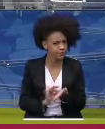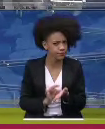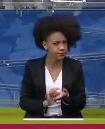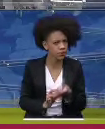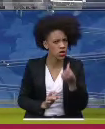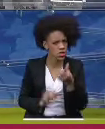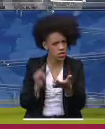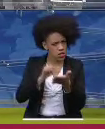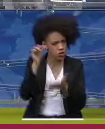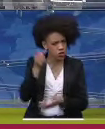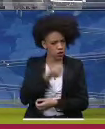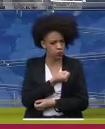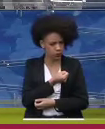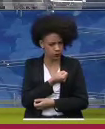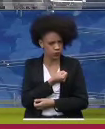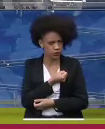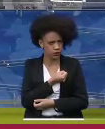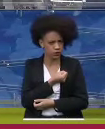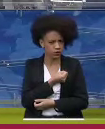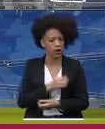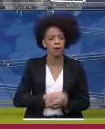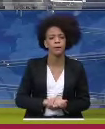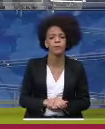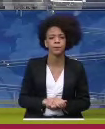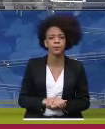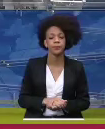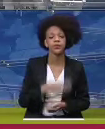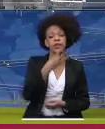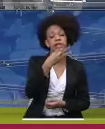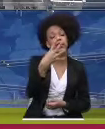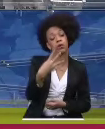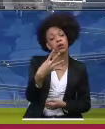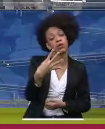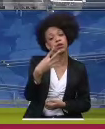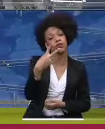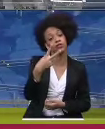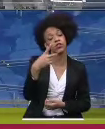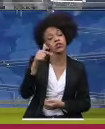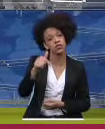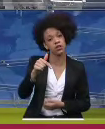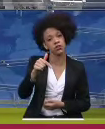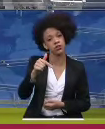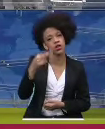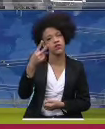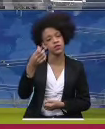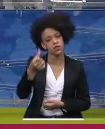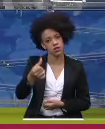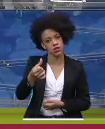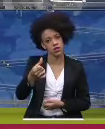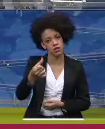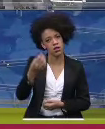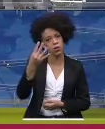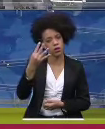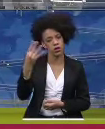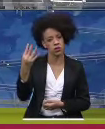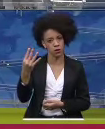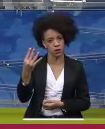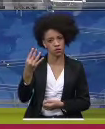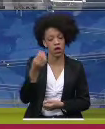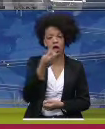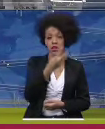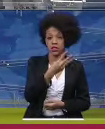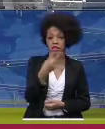as 6 dezenas sorteadas no segundo sorteio da Dupla Sena. 34, 27, 26,